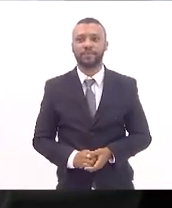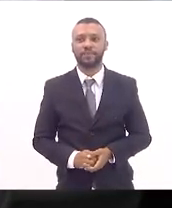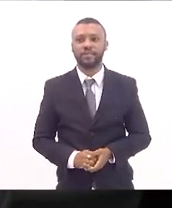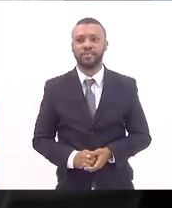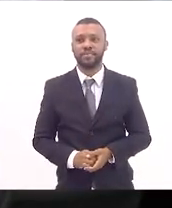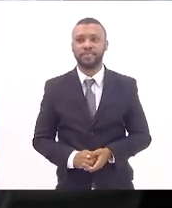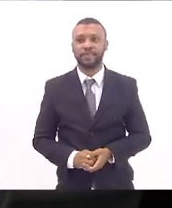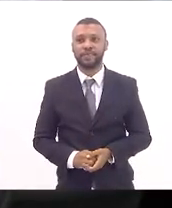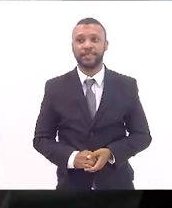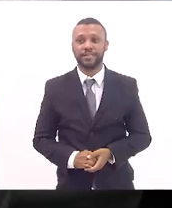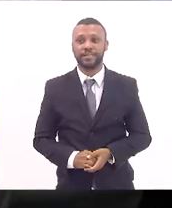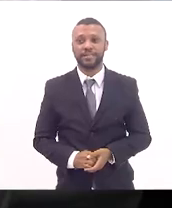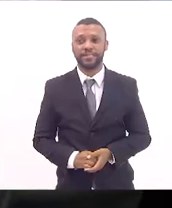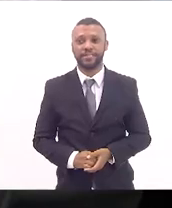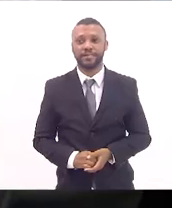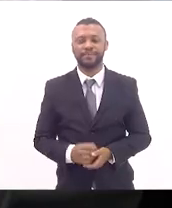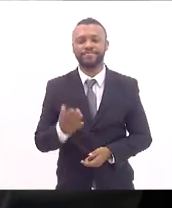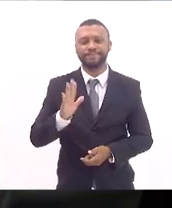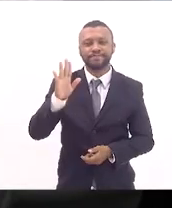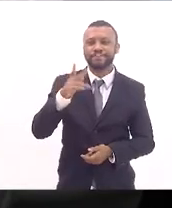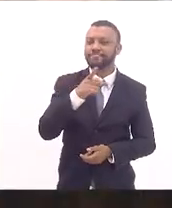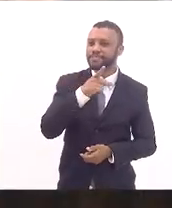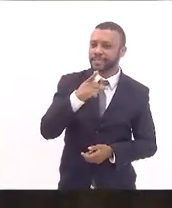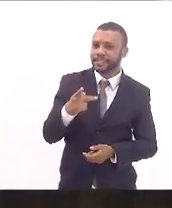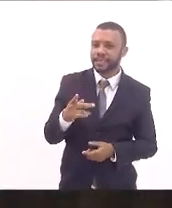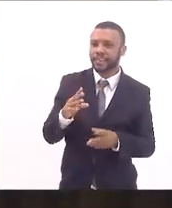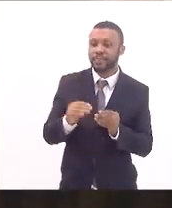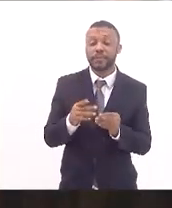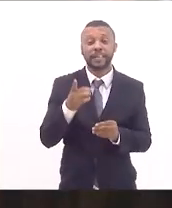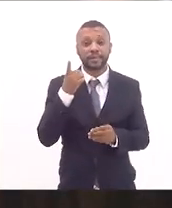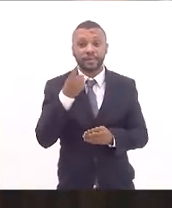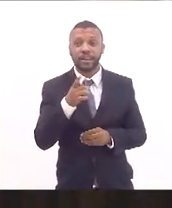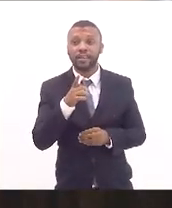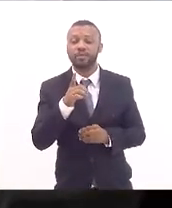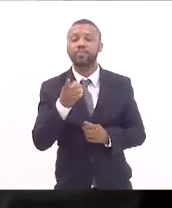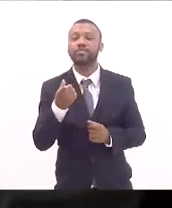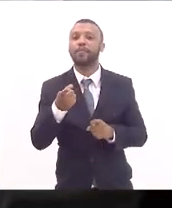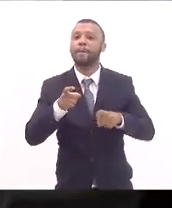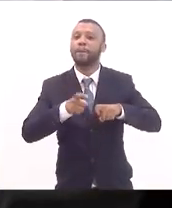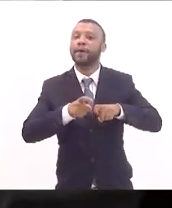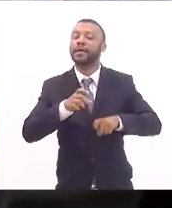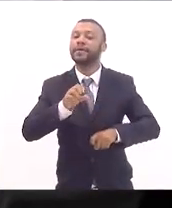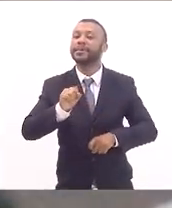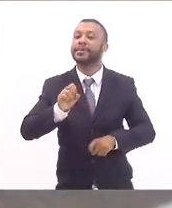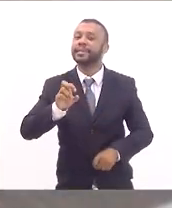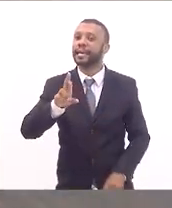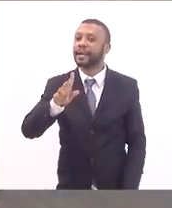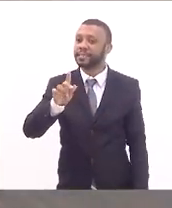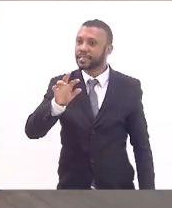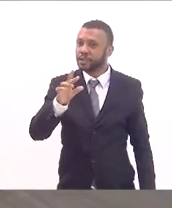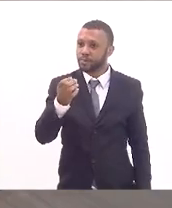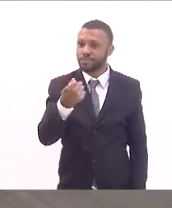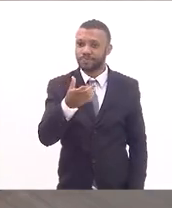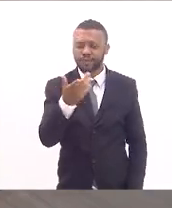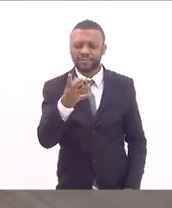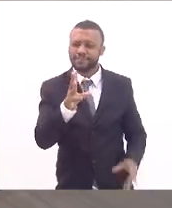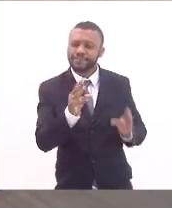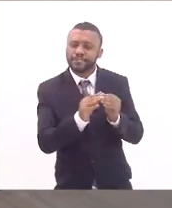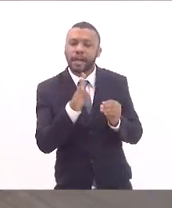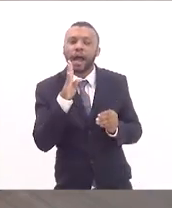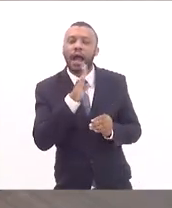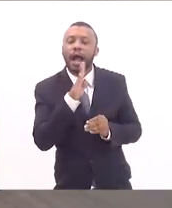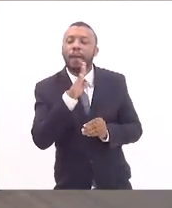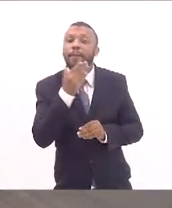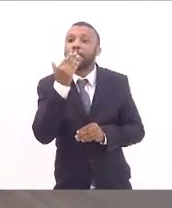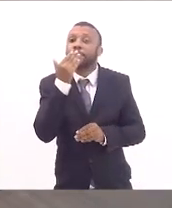eu sou presidente o estado Dr Sérgio aí tinha pedir a questão de ordem rapidamente solicitar a